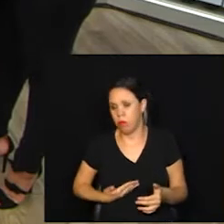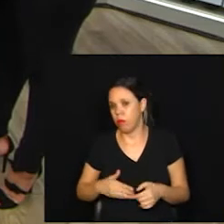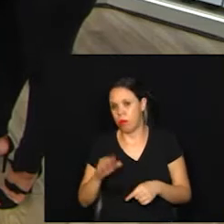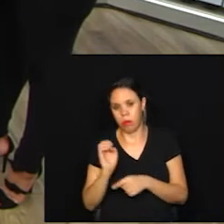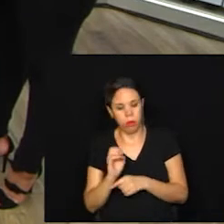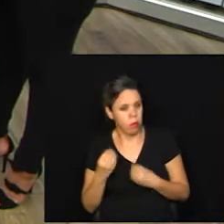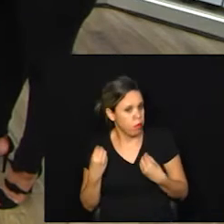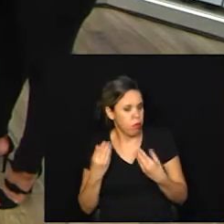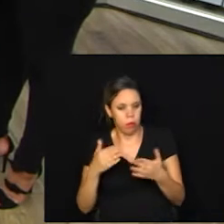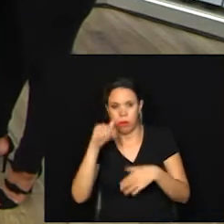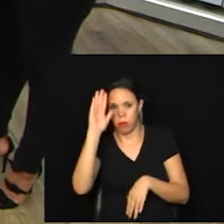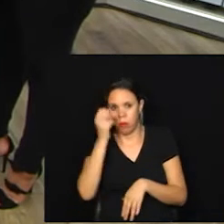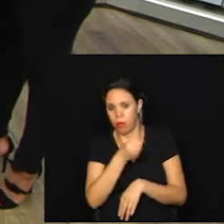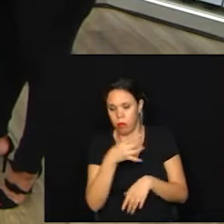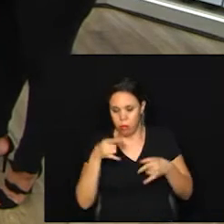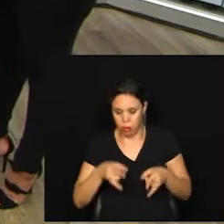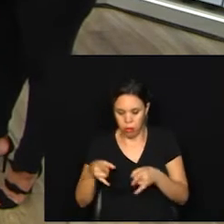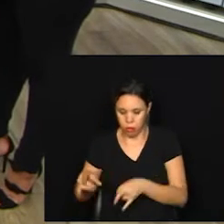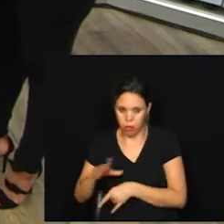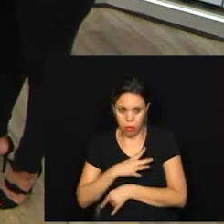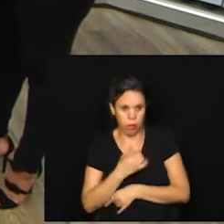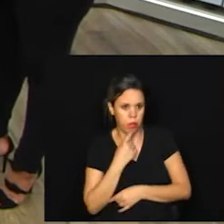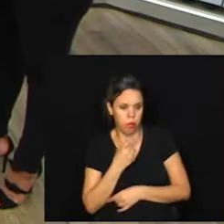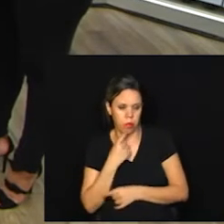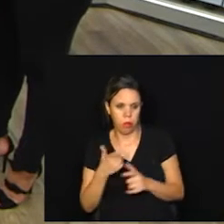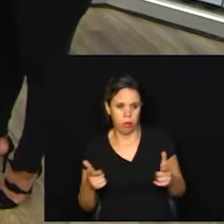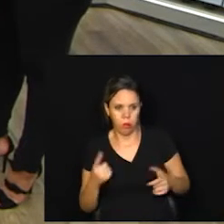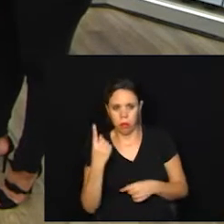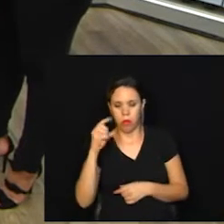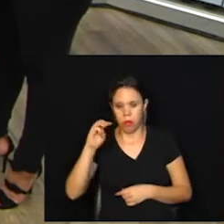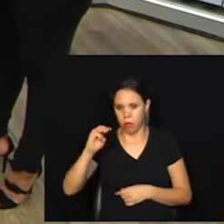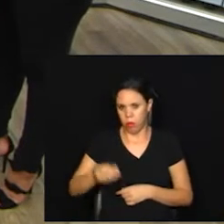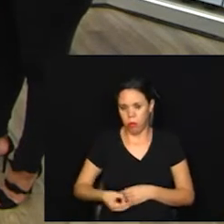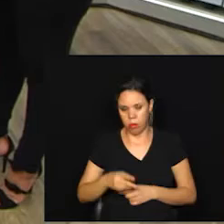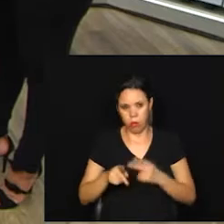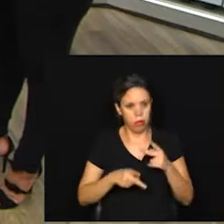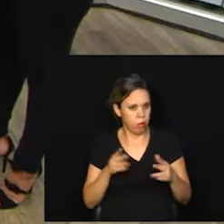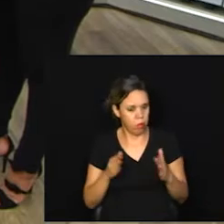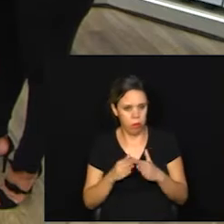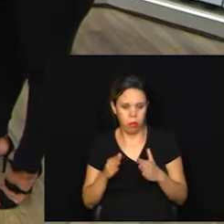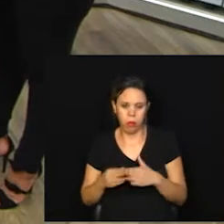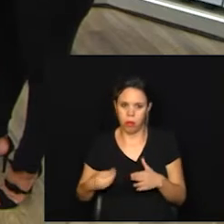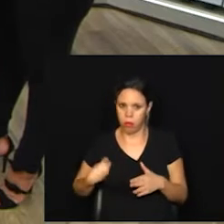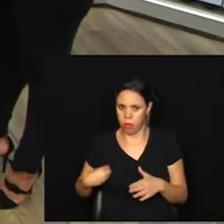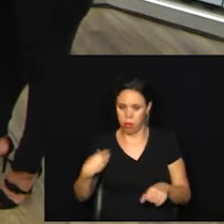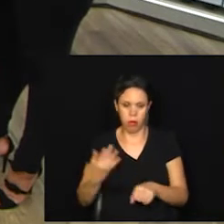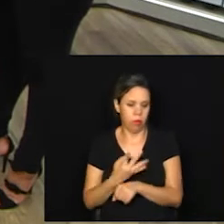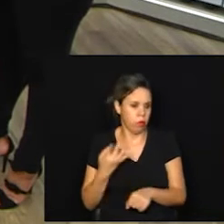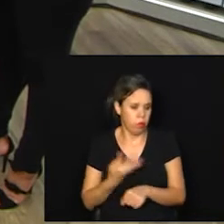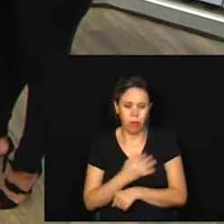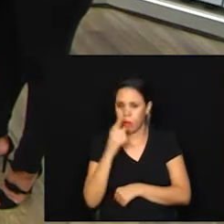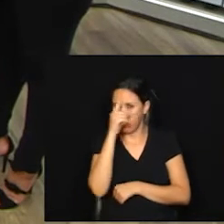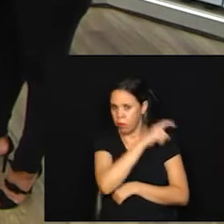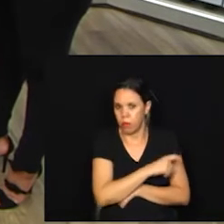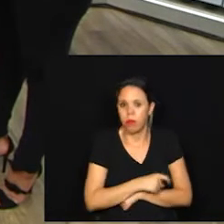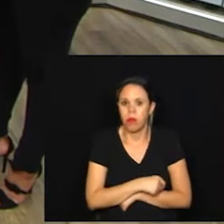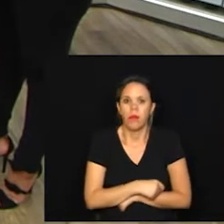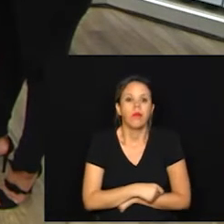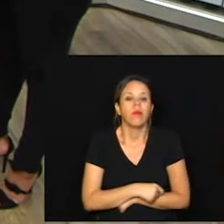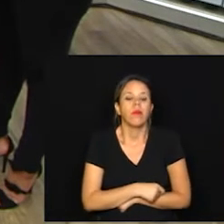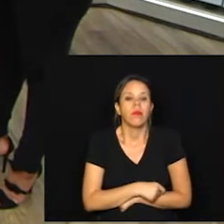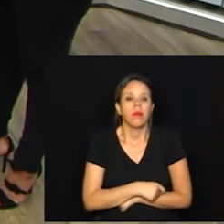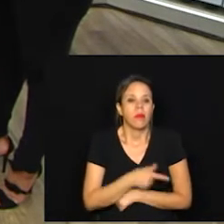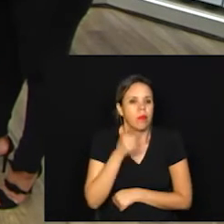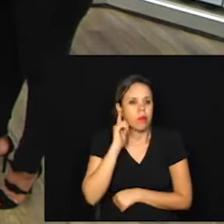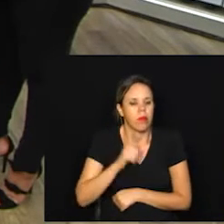que forneça mais leitos a uma cidade de Campinas que tem mais de 1 milhão de habitantes, que vive uma situação muito complicada.